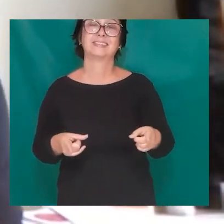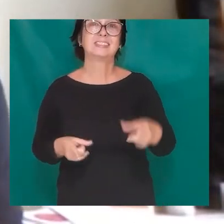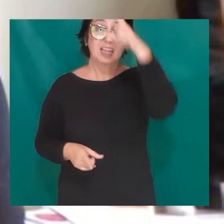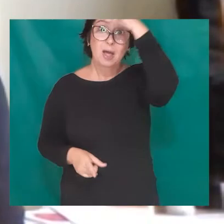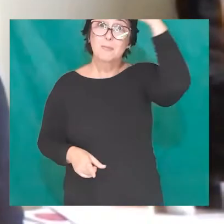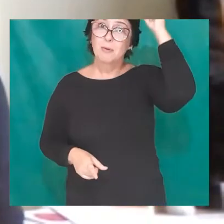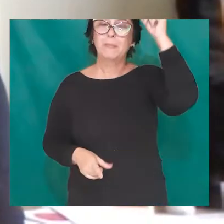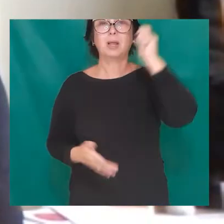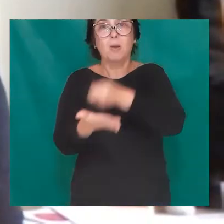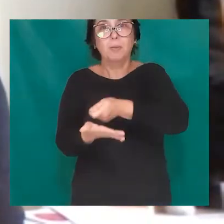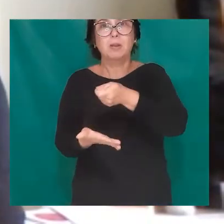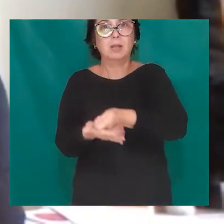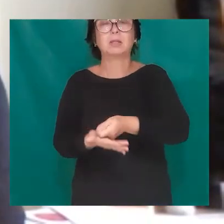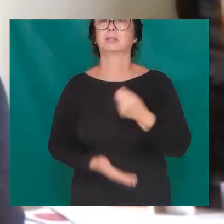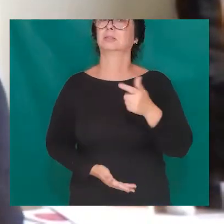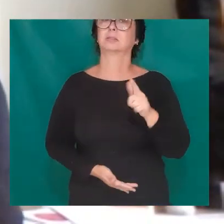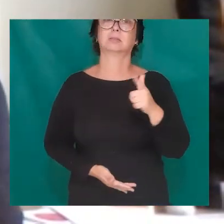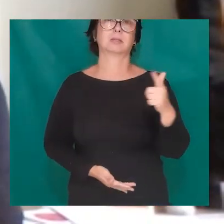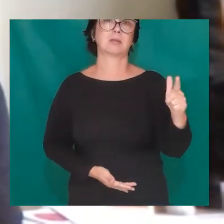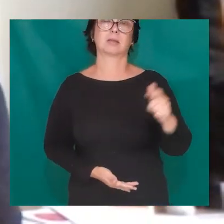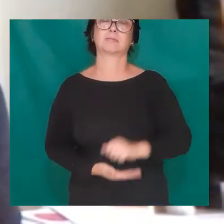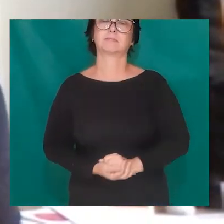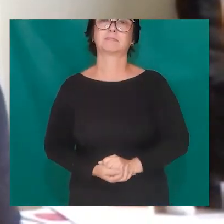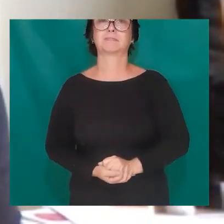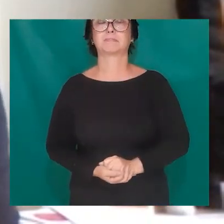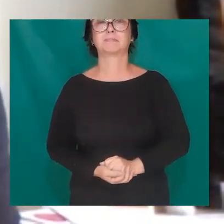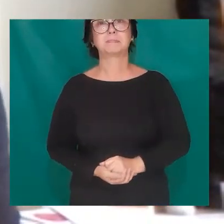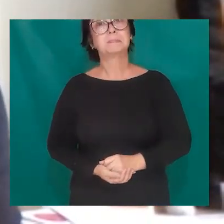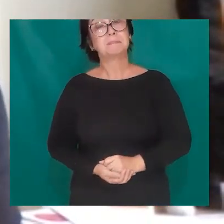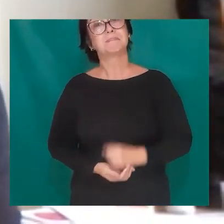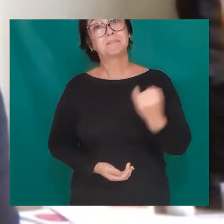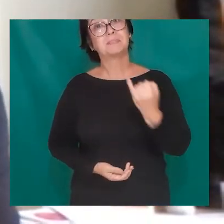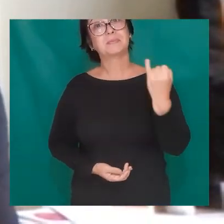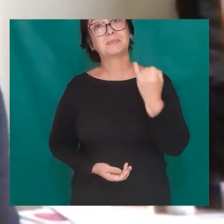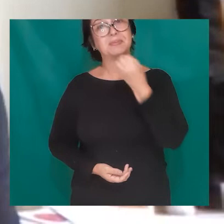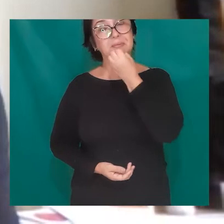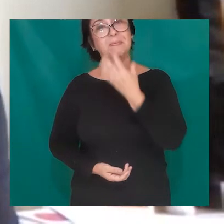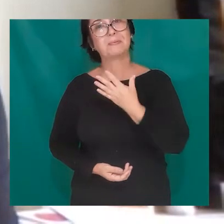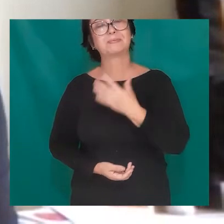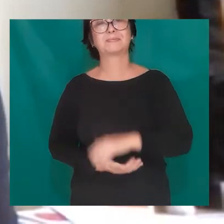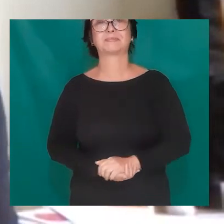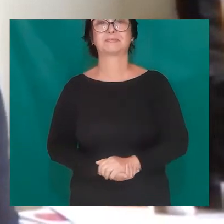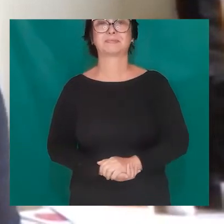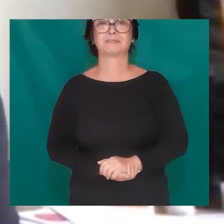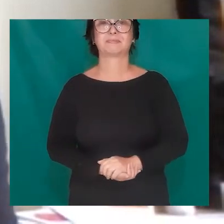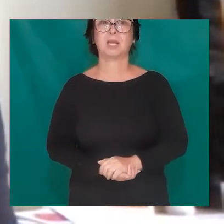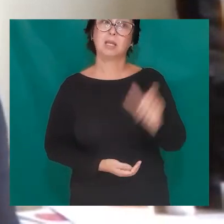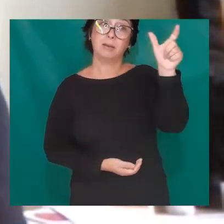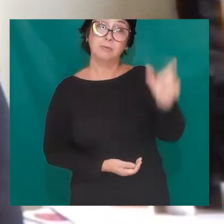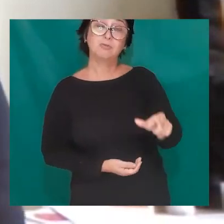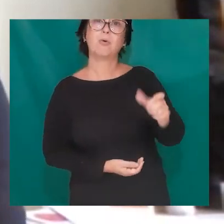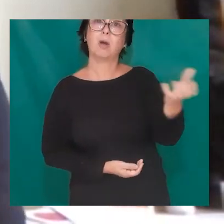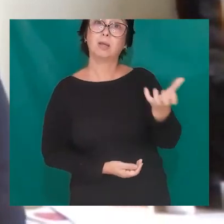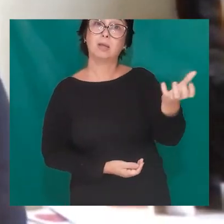escolas coisa obrigatória, né? Isso seria muito importante ter, até para educar mesmo as pessoas. O cara que quisesse ser